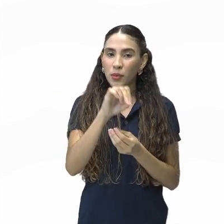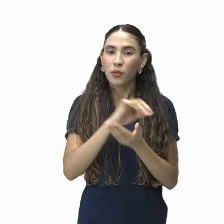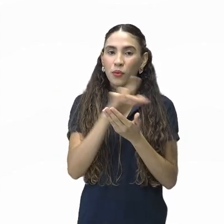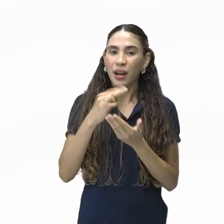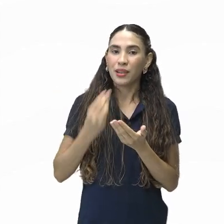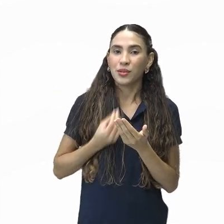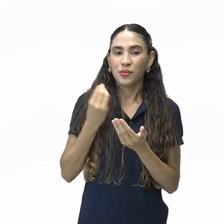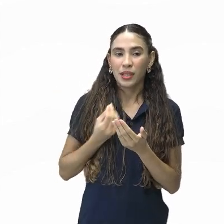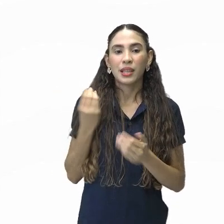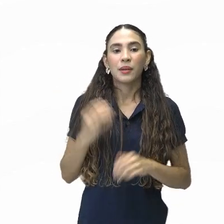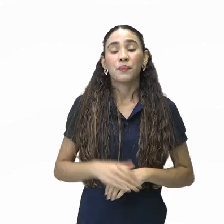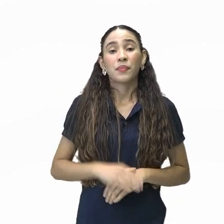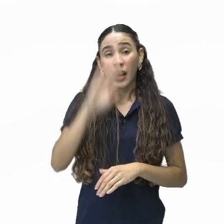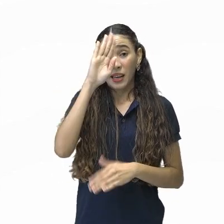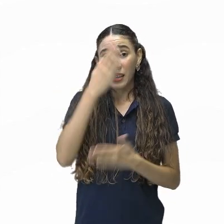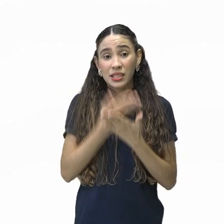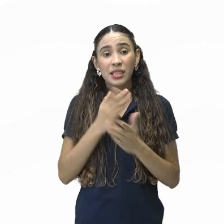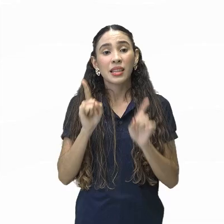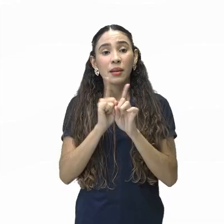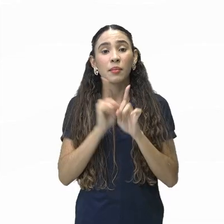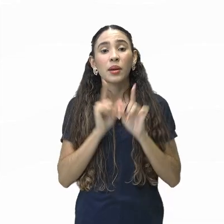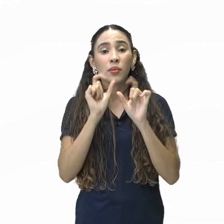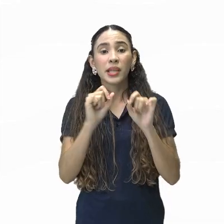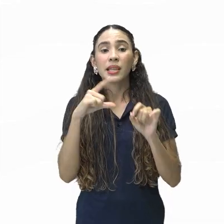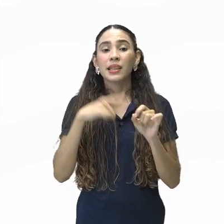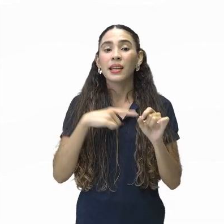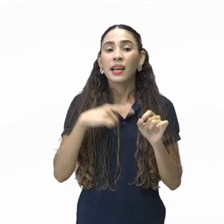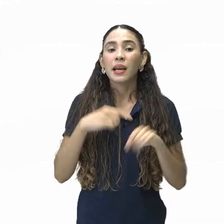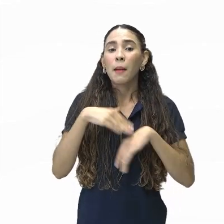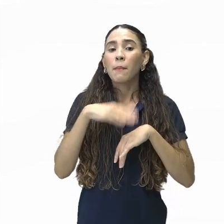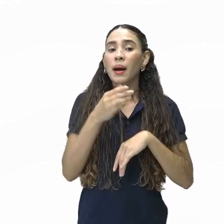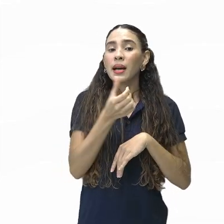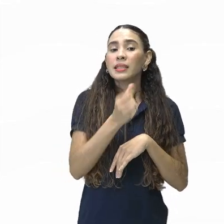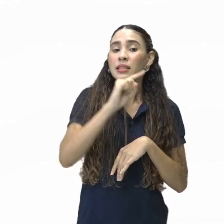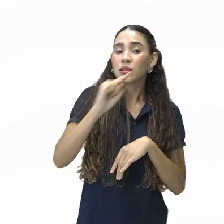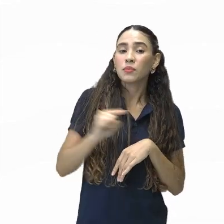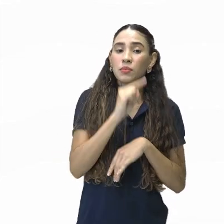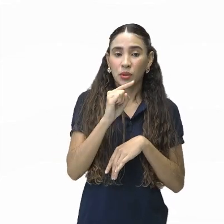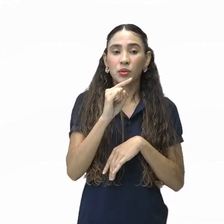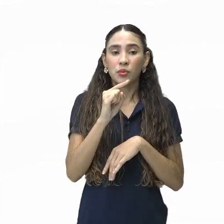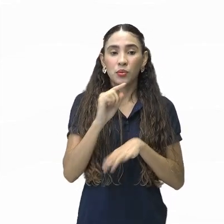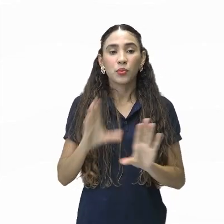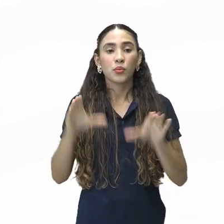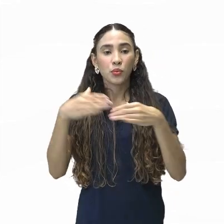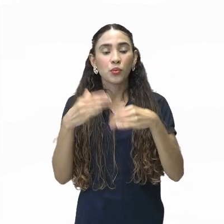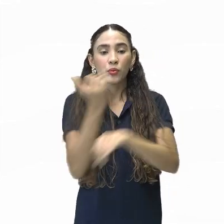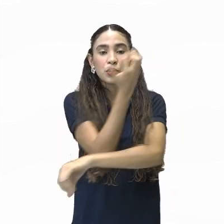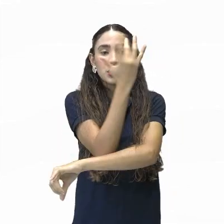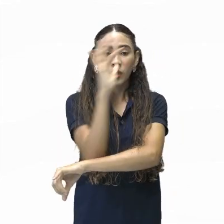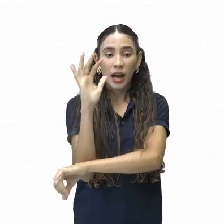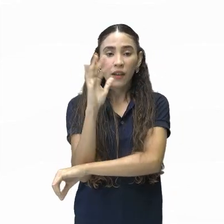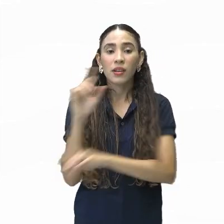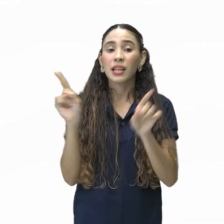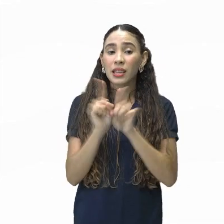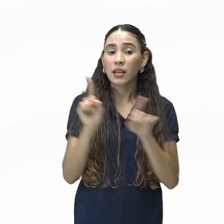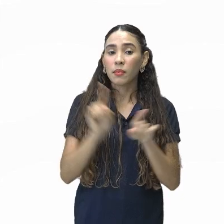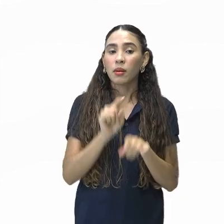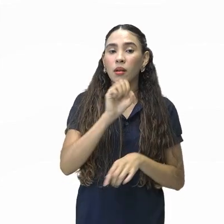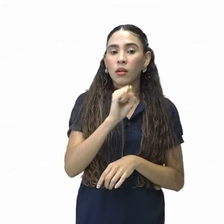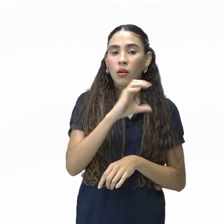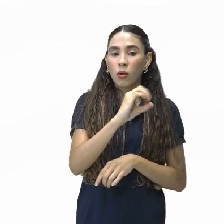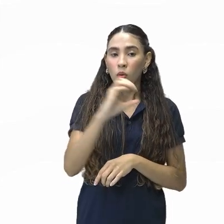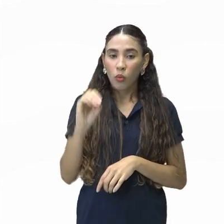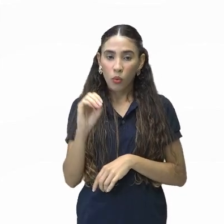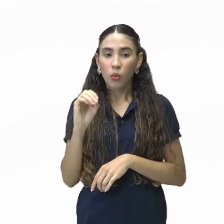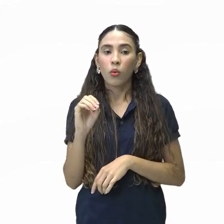vida. Acredita-se que possua aí mais de 6.000 espécies de árvores e 800